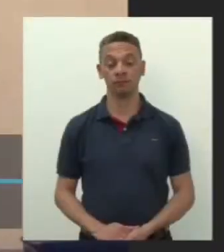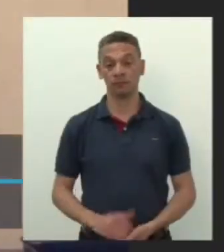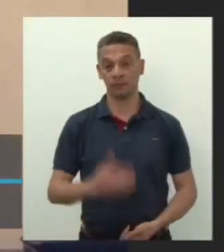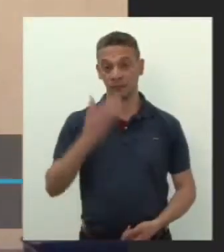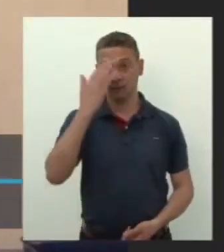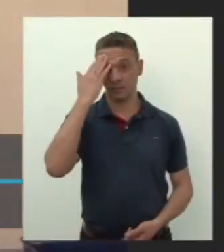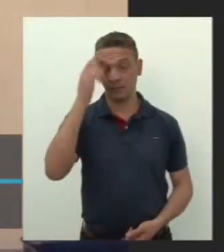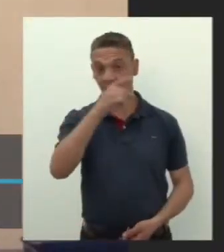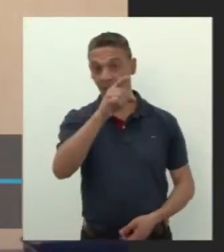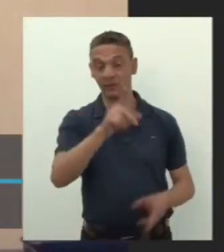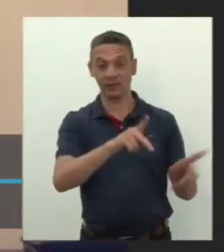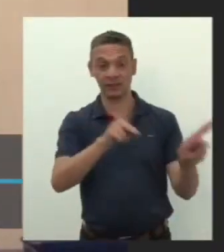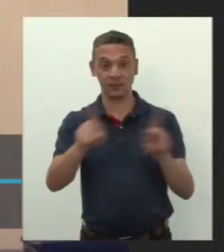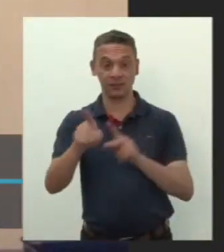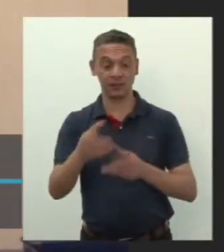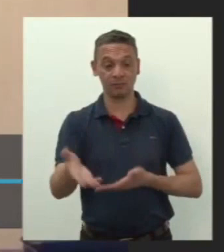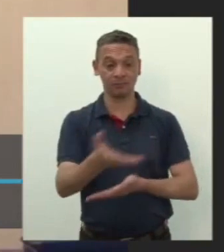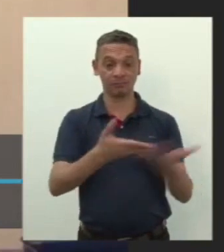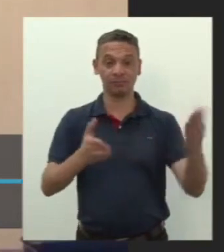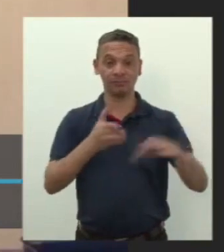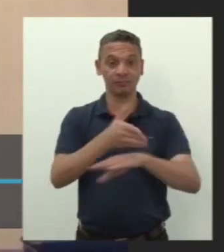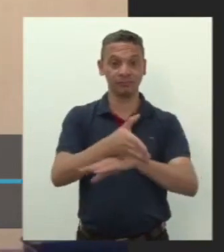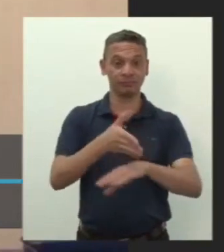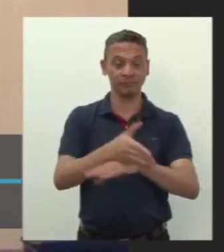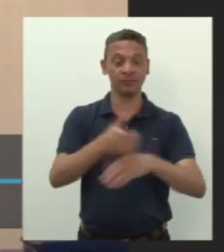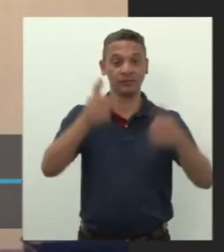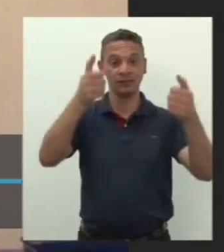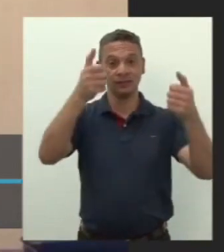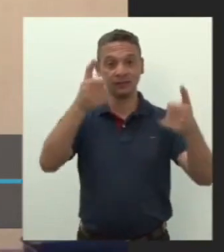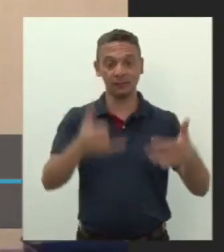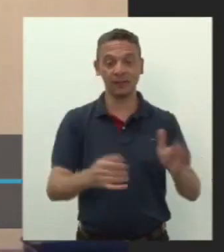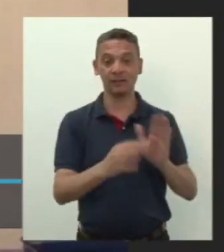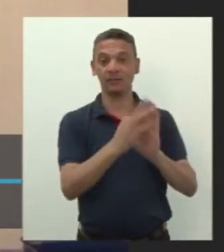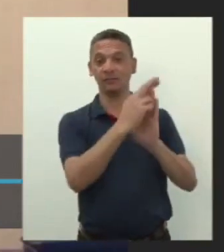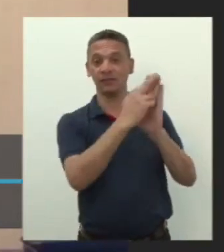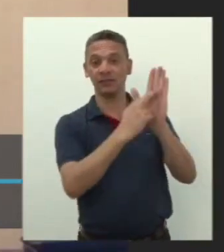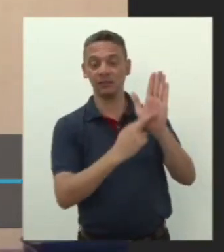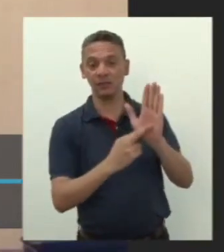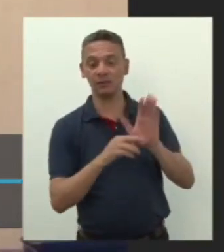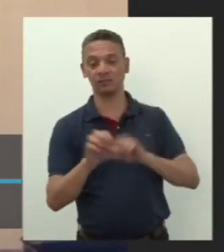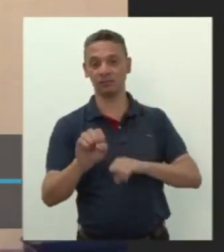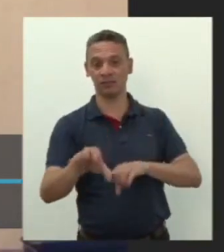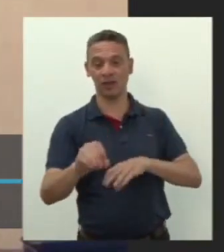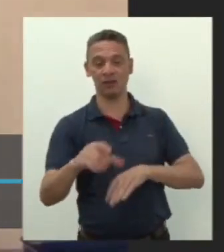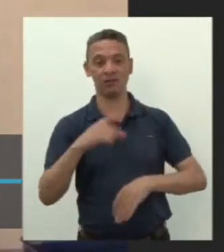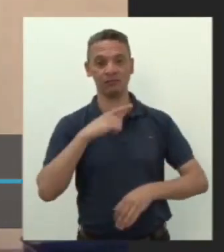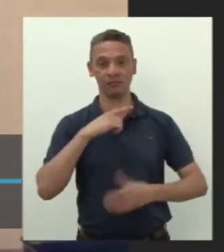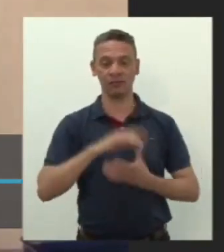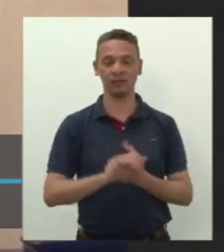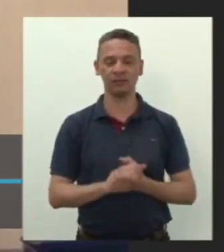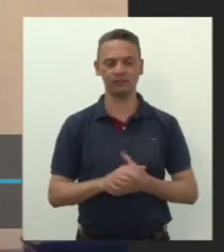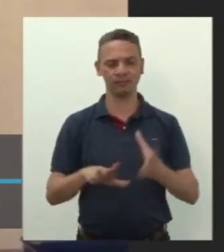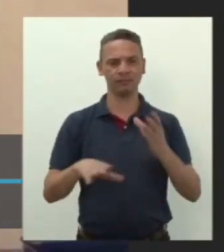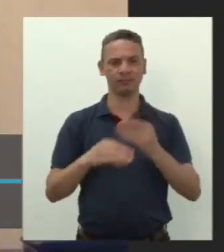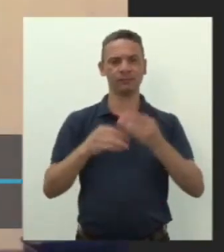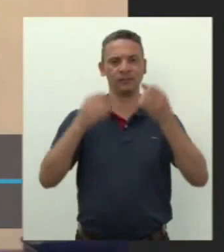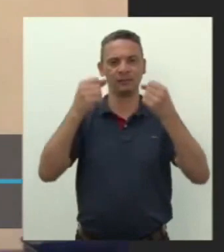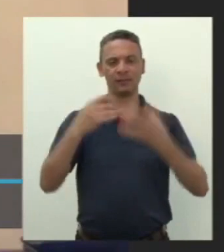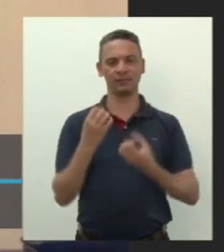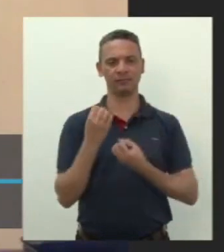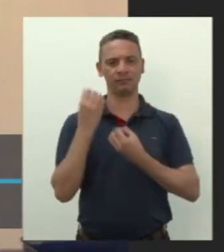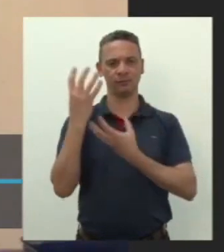Obrigada, professores, por compartilharem, né, o esboço. Só para complementar a informação,